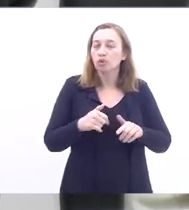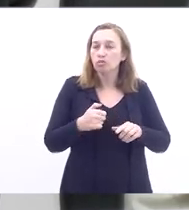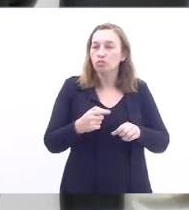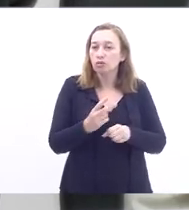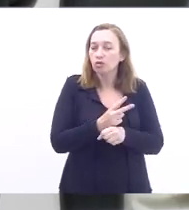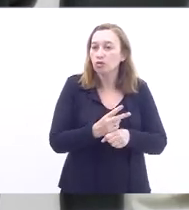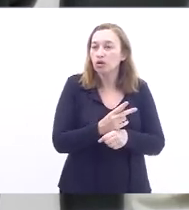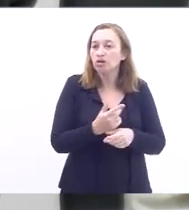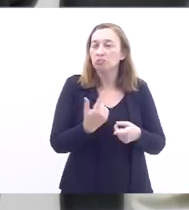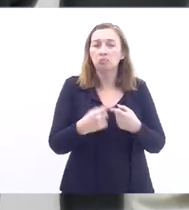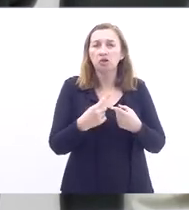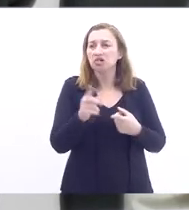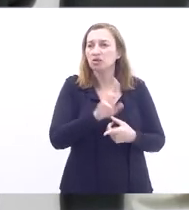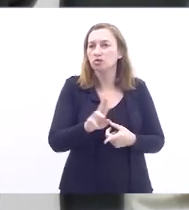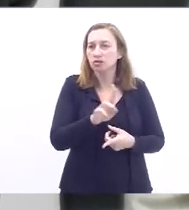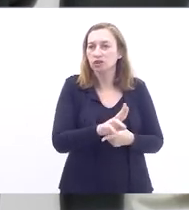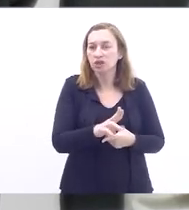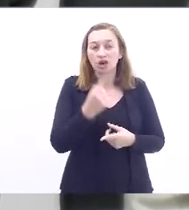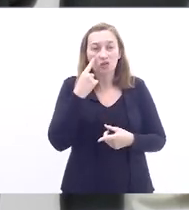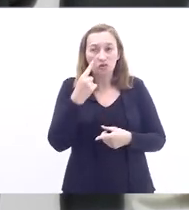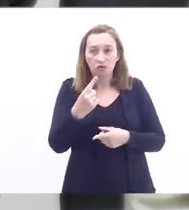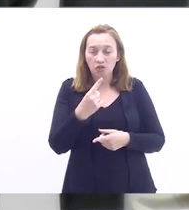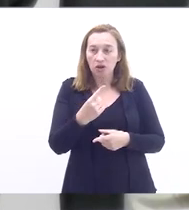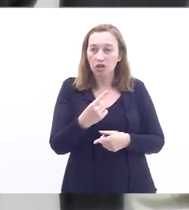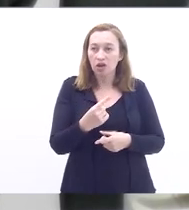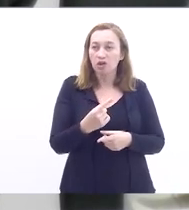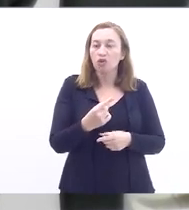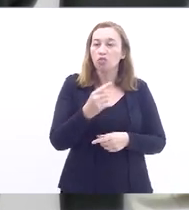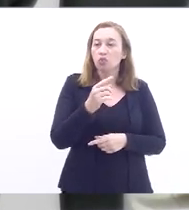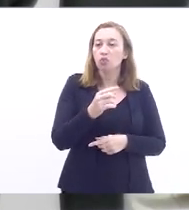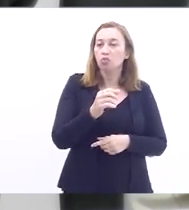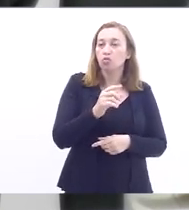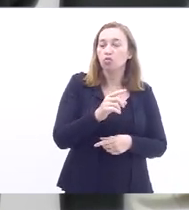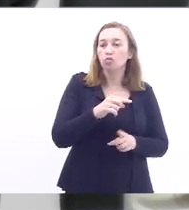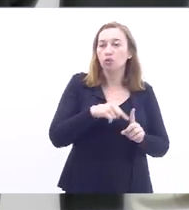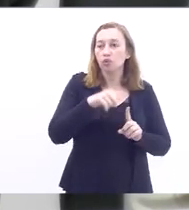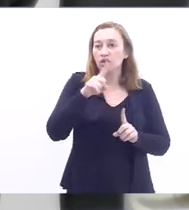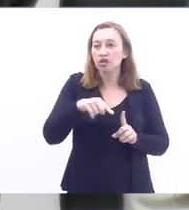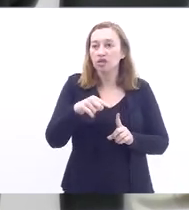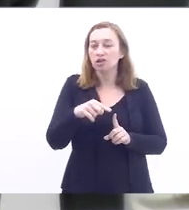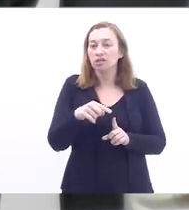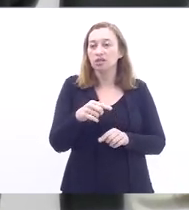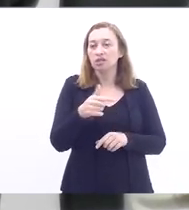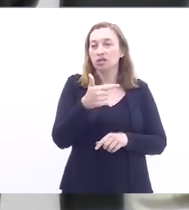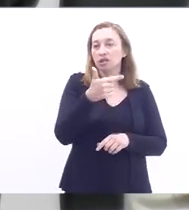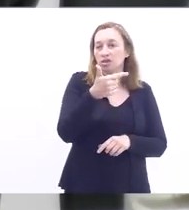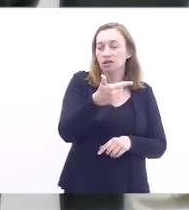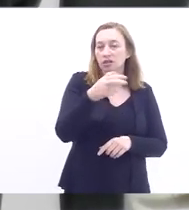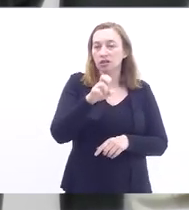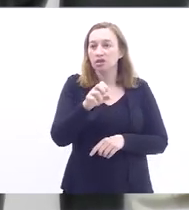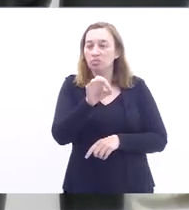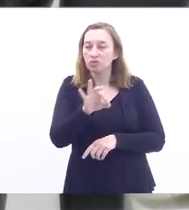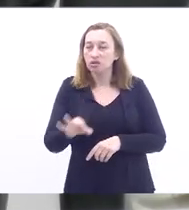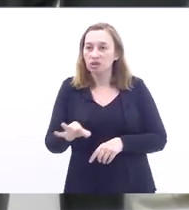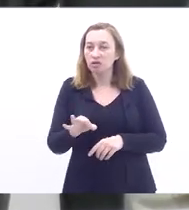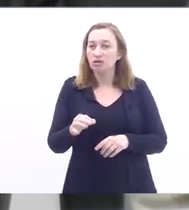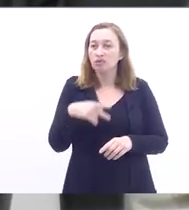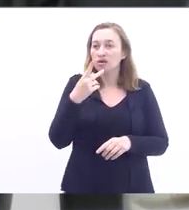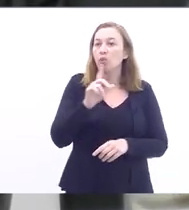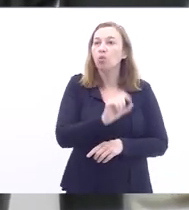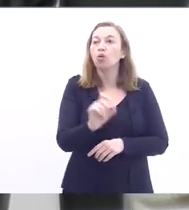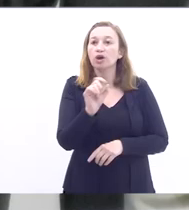gente coloca o índice constitucional de 25 porcento a comissão dentro de um parecer não se fala